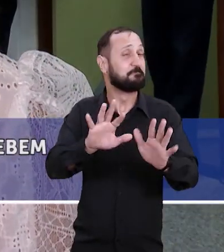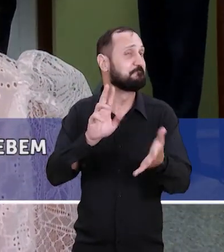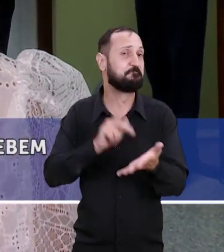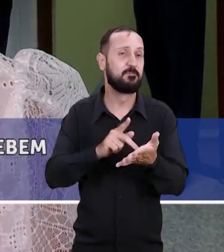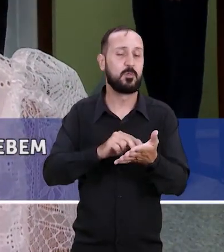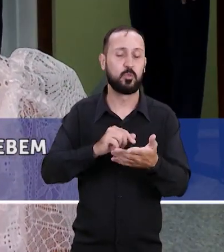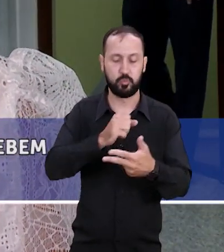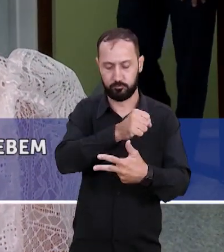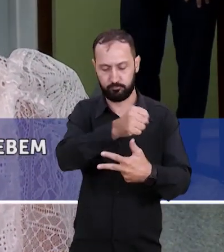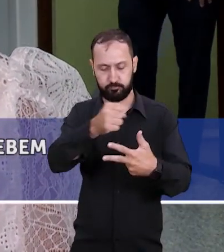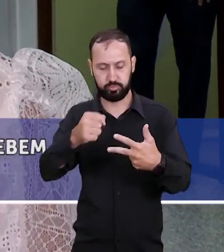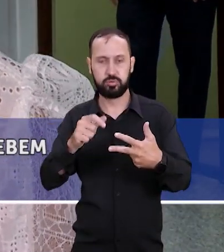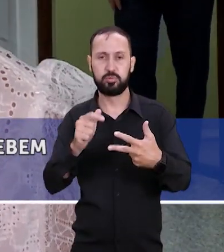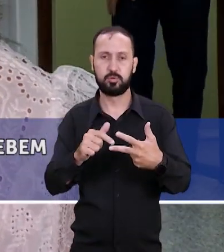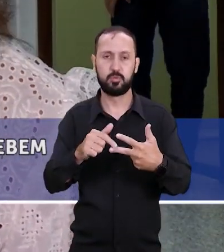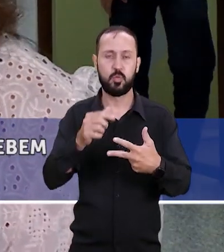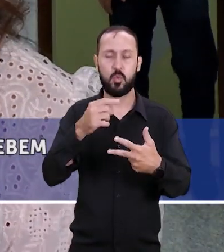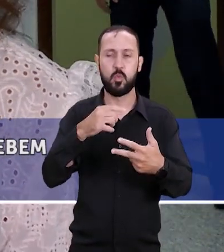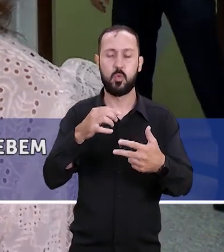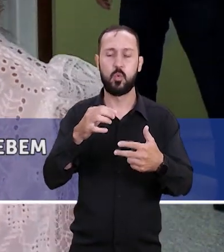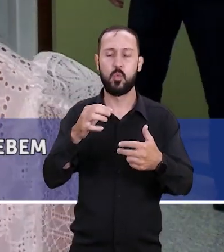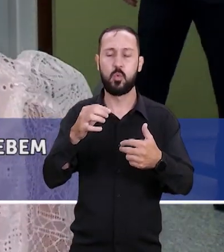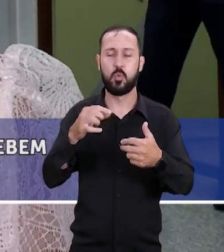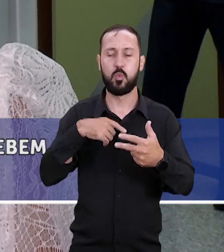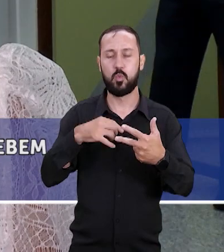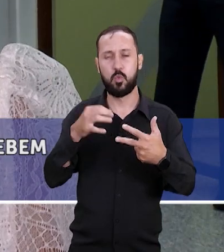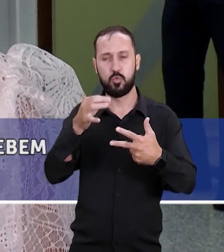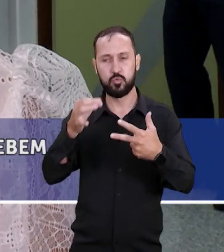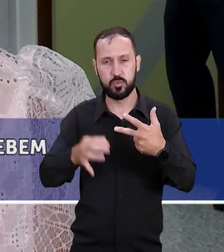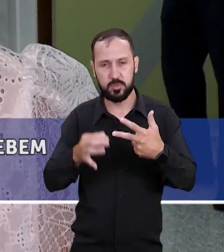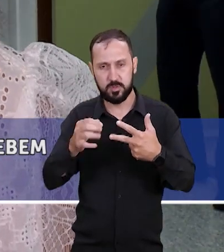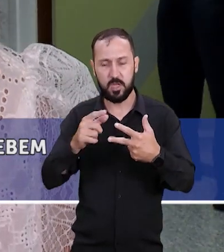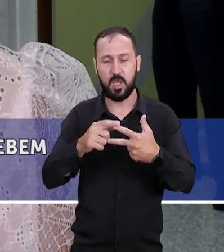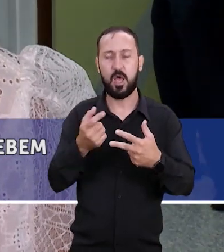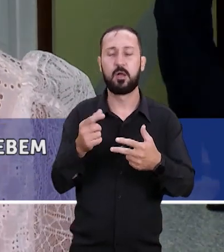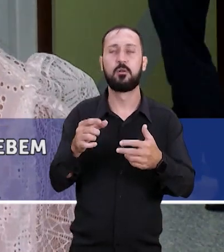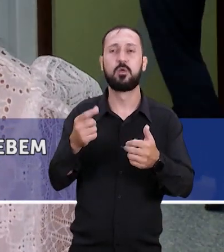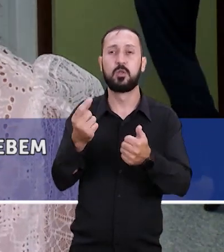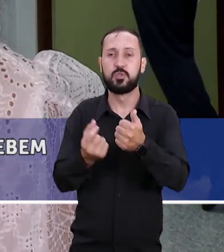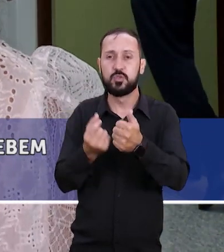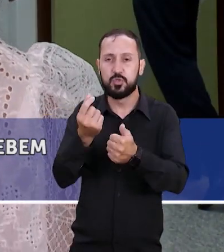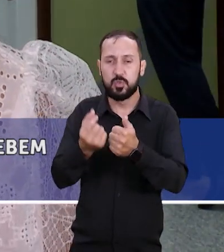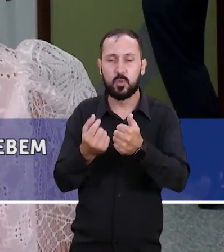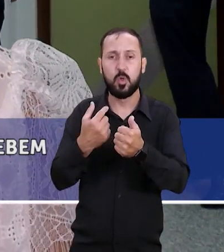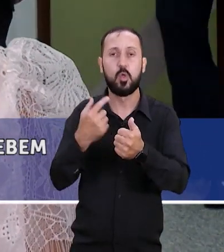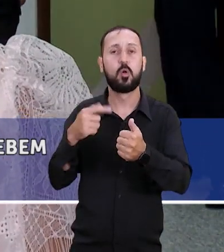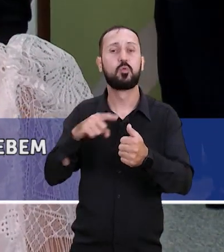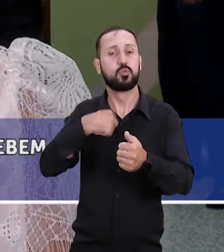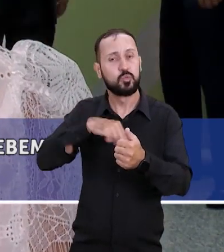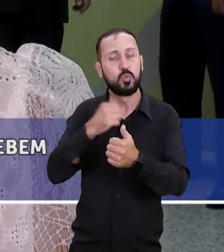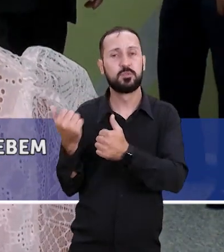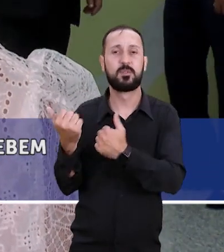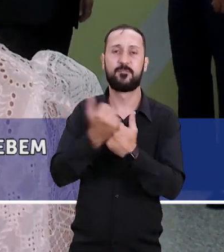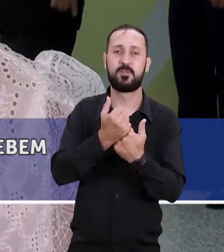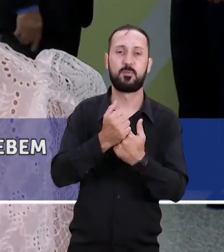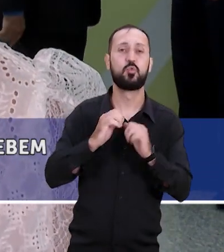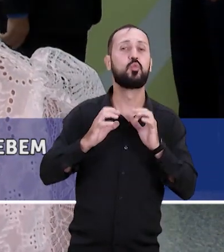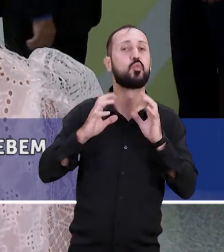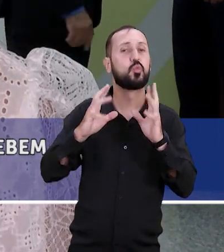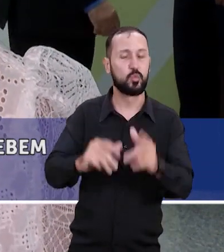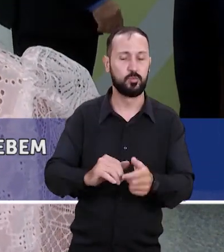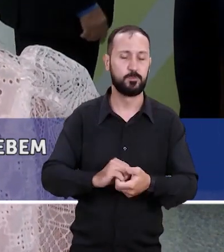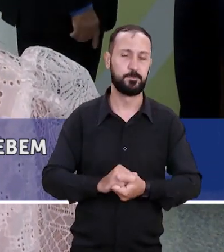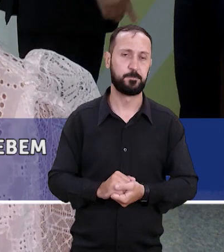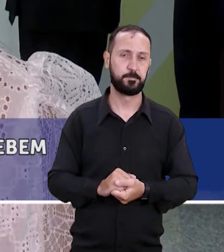da Assembleia Legislativa. Na verdade, todos os poderes, Poder Judiciário, Tribunal de Contas, nós é que fazemos a